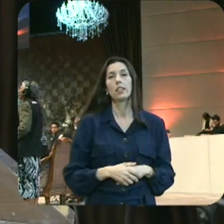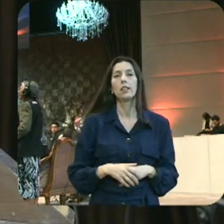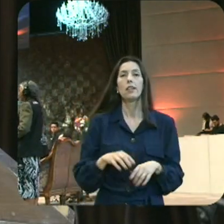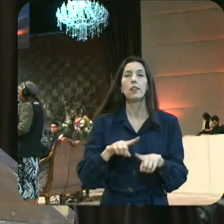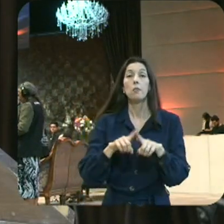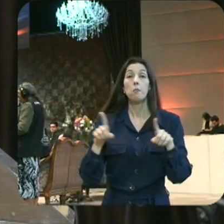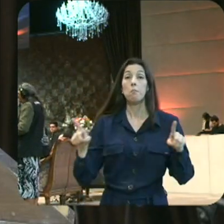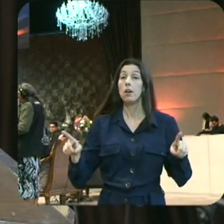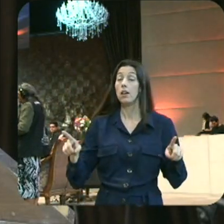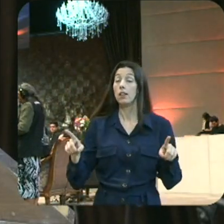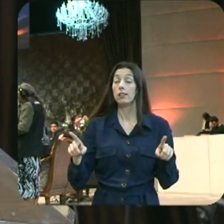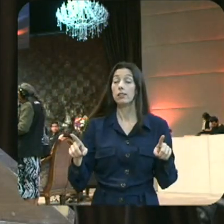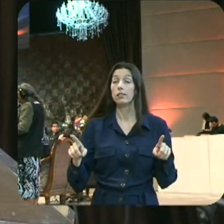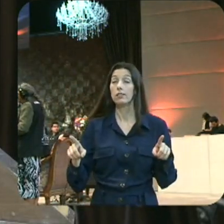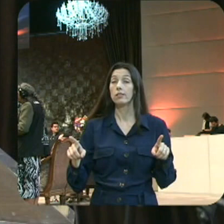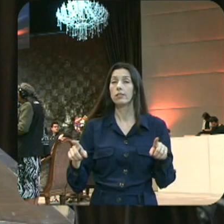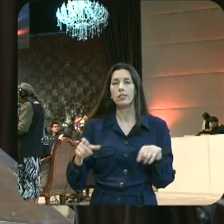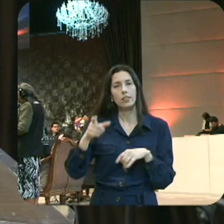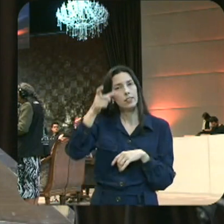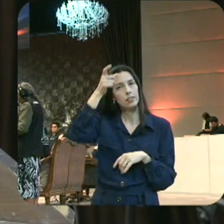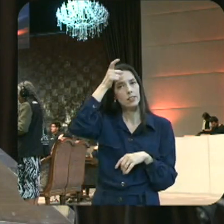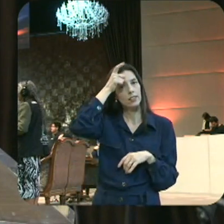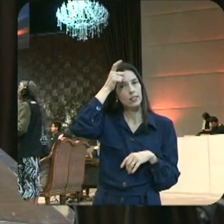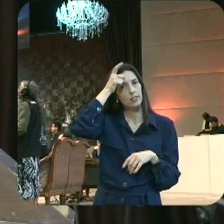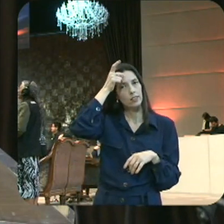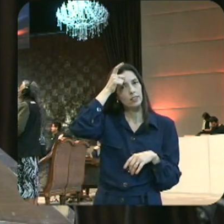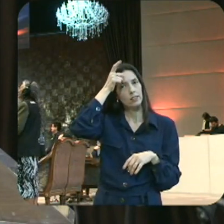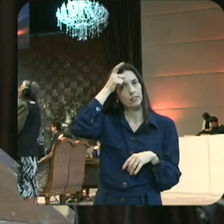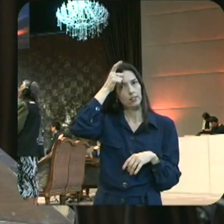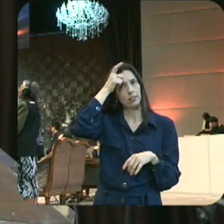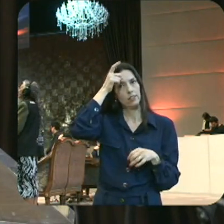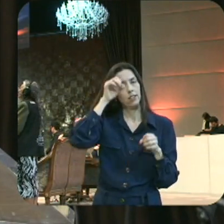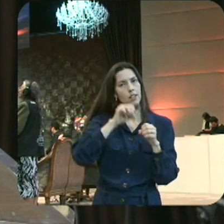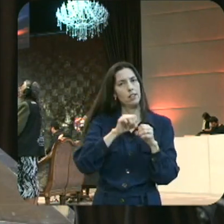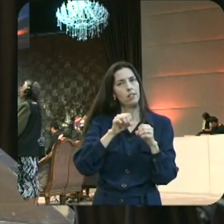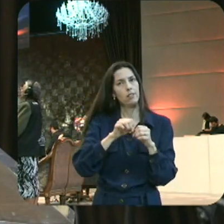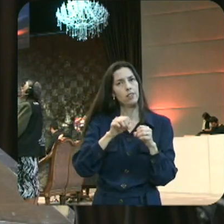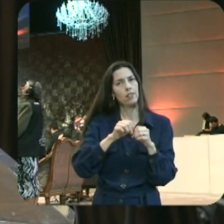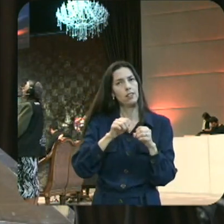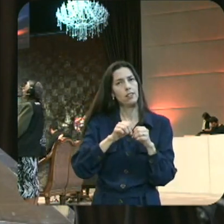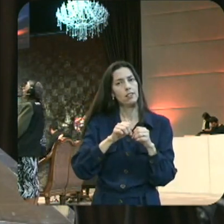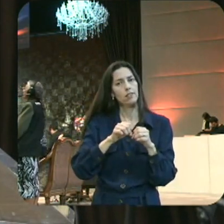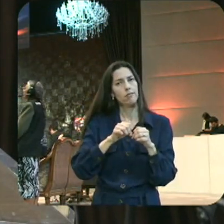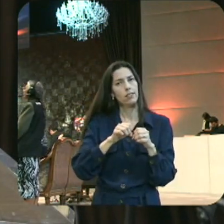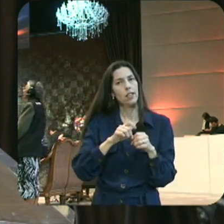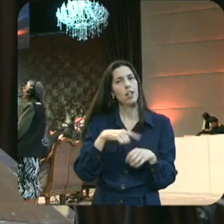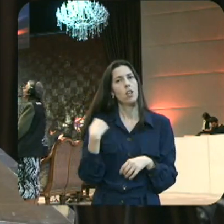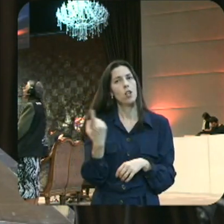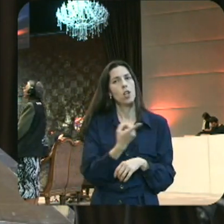Mas sabe onde Satanás nos tenta? É para que a gente seja infiel